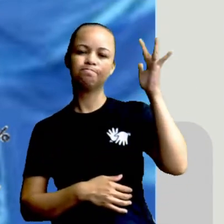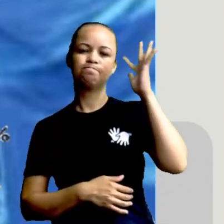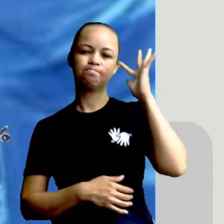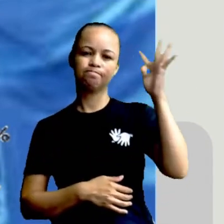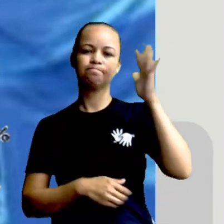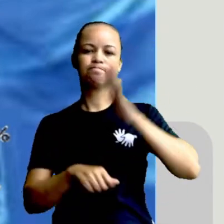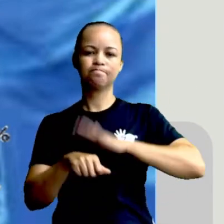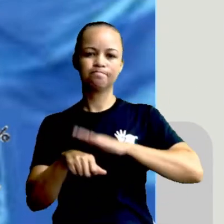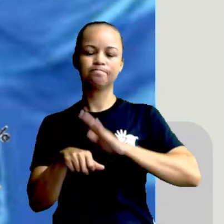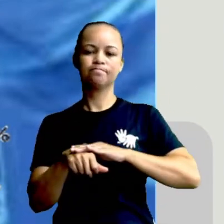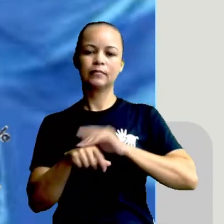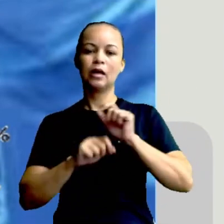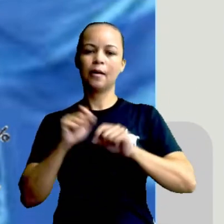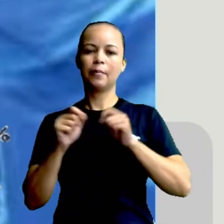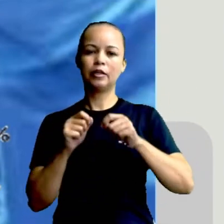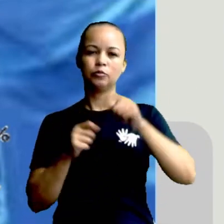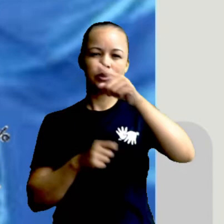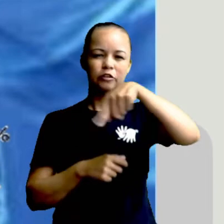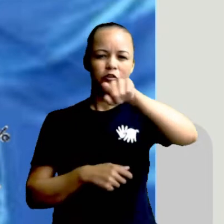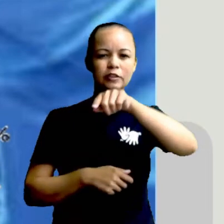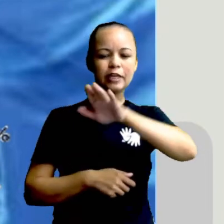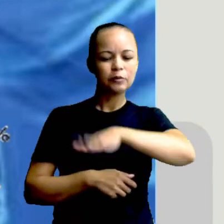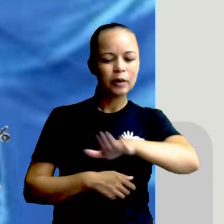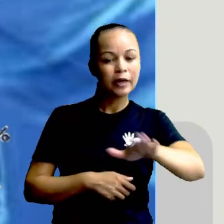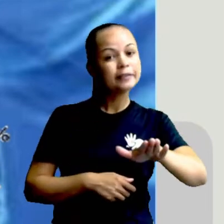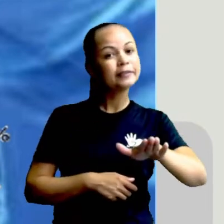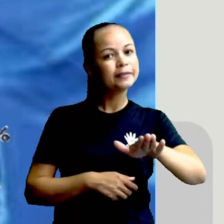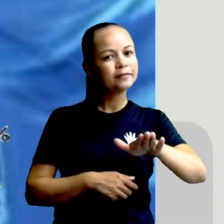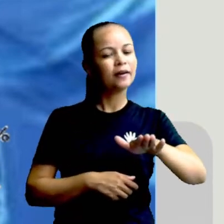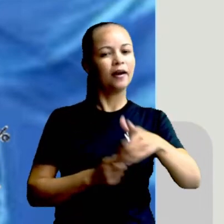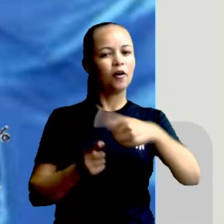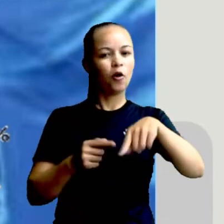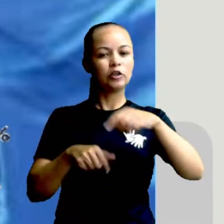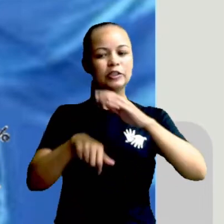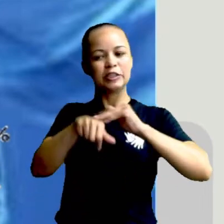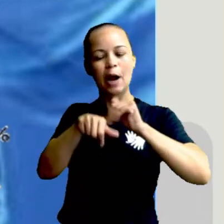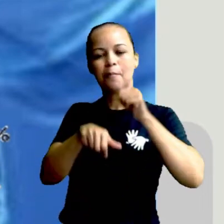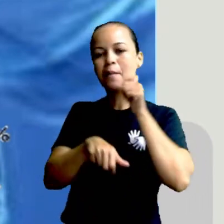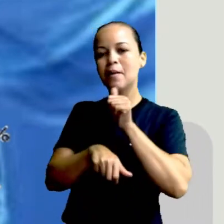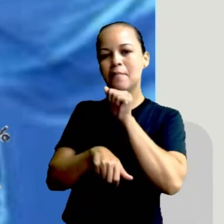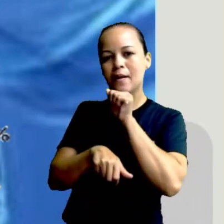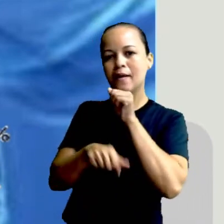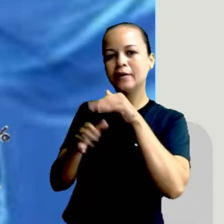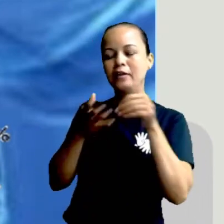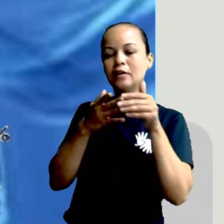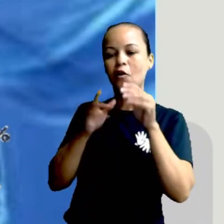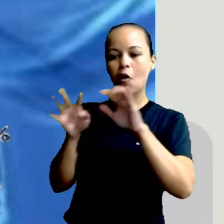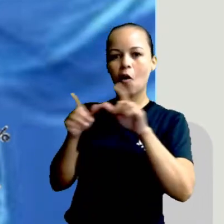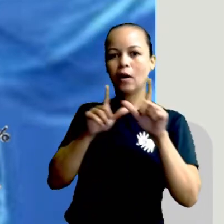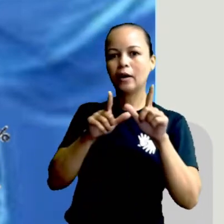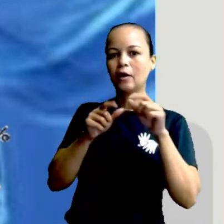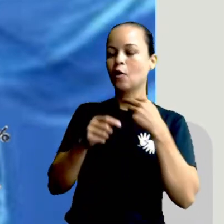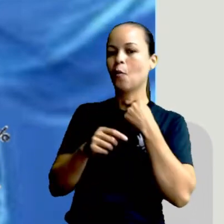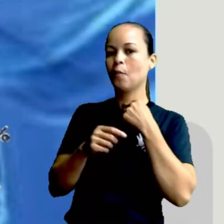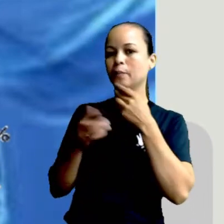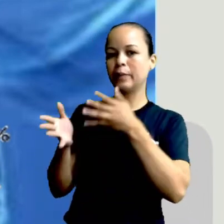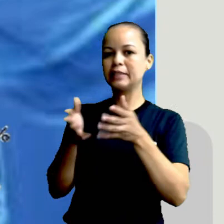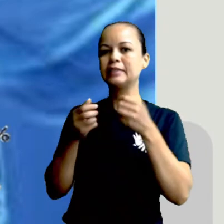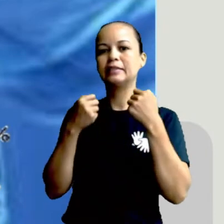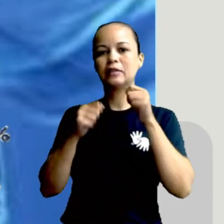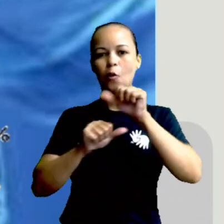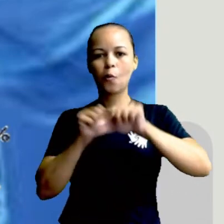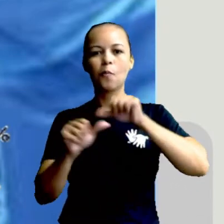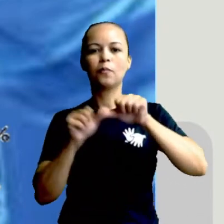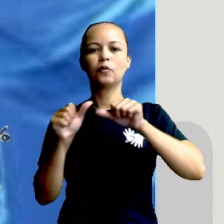reflexão, mesmo que pequenininho em casa, dizer, olha mamãe, venha cá, a professora disse que a gente tem, olha, ter outras atitudes,